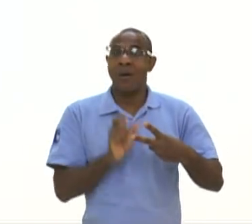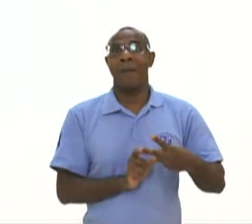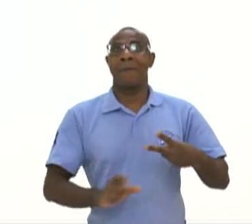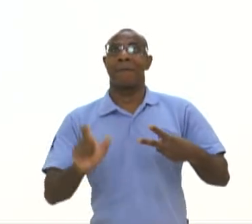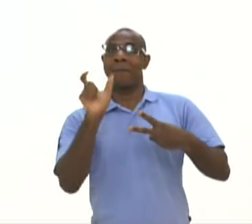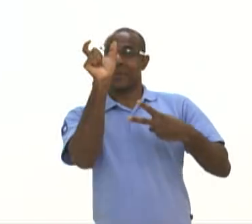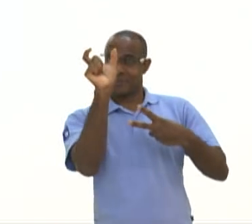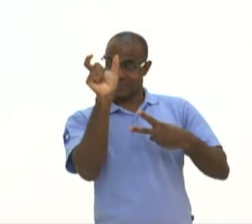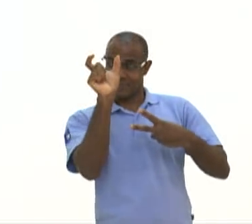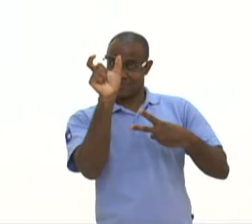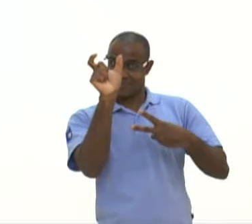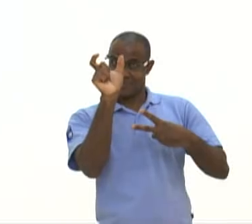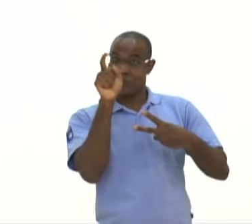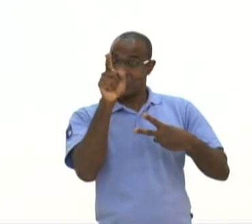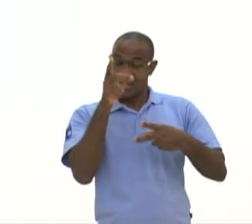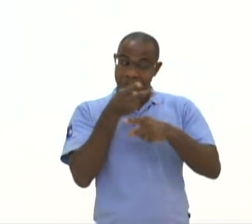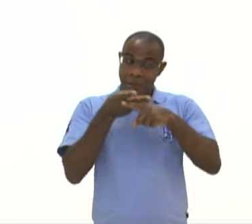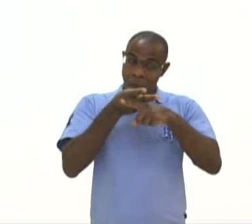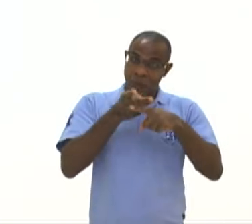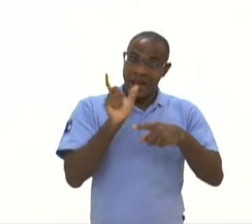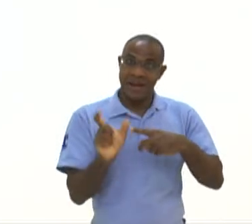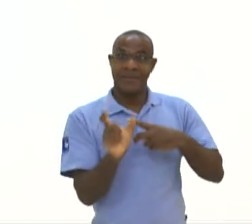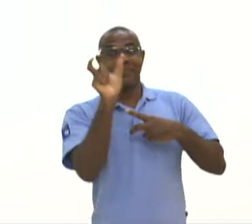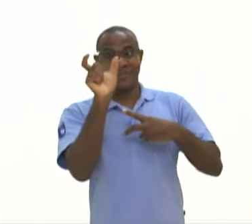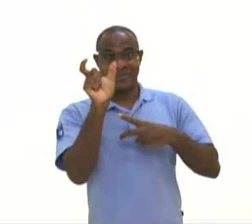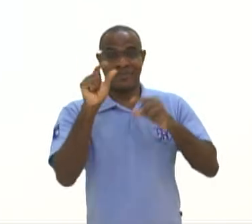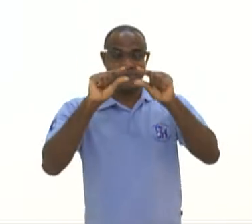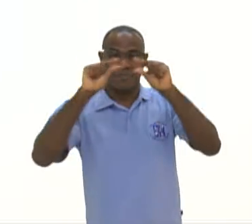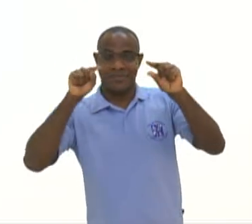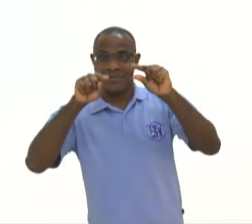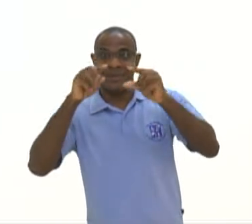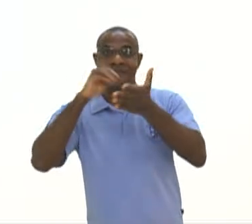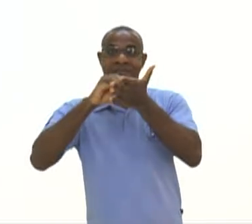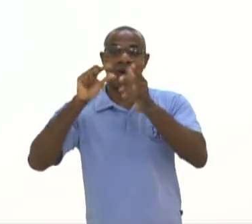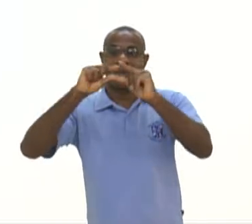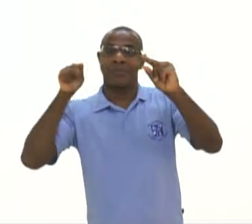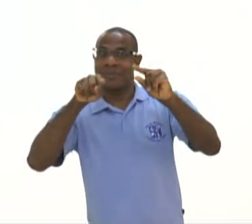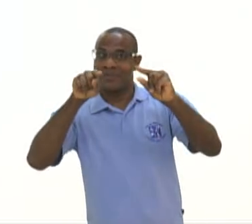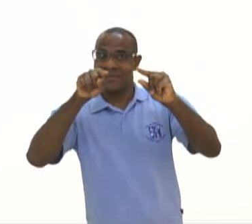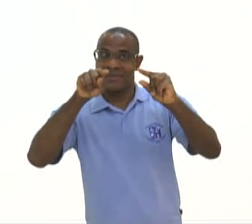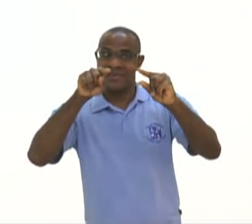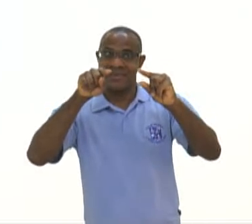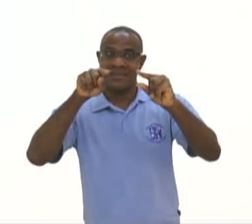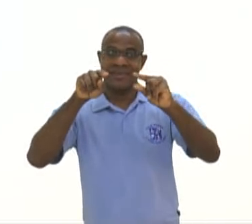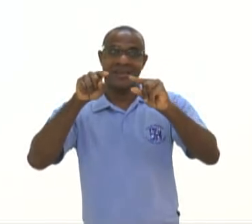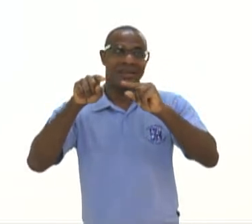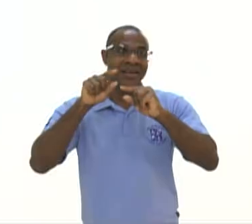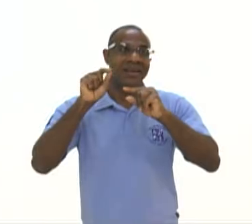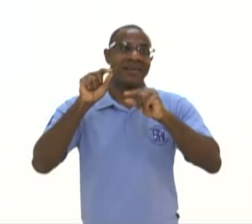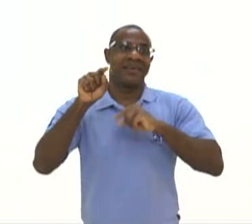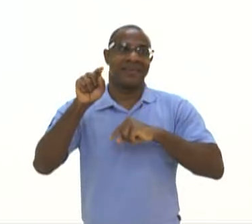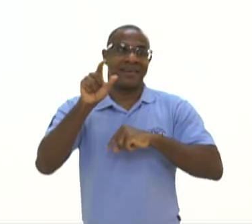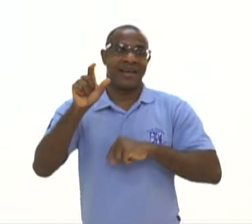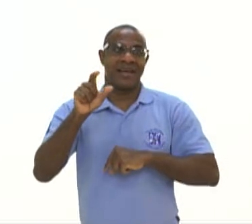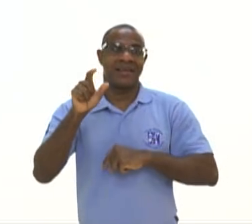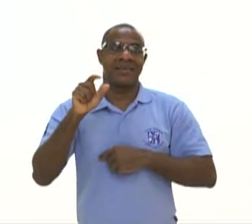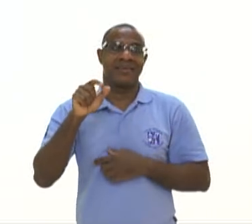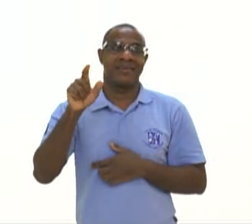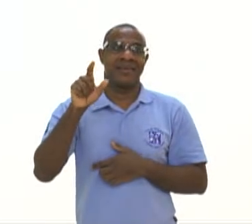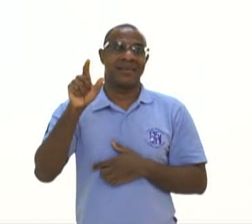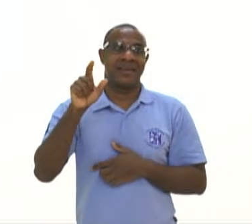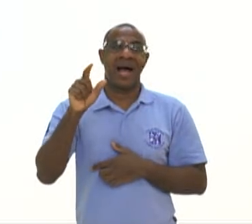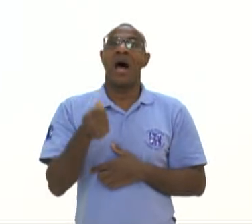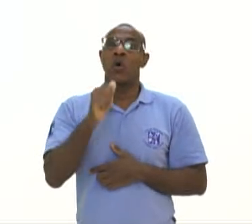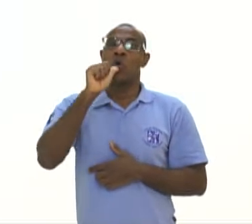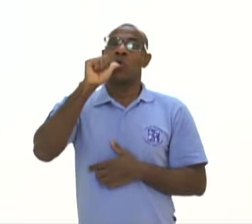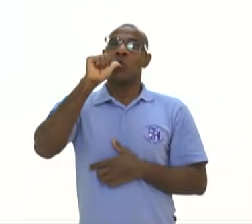vai completar aqui. Você vai analisar a frase toda, o contexto aí com calma para perceber, para descobrir qual é a palavrinha